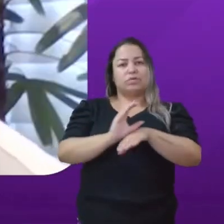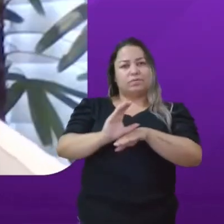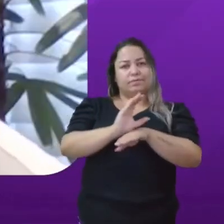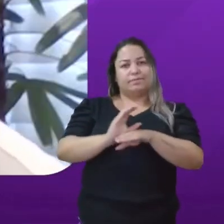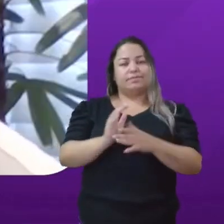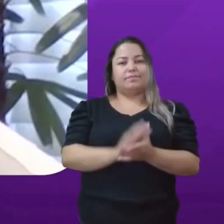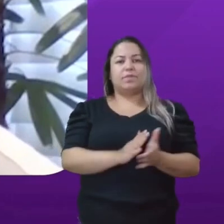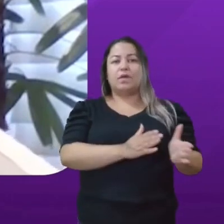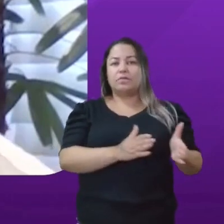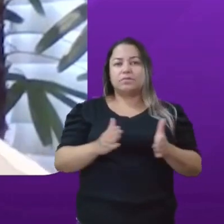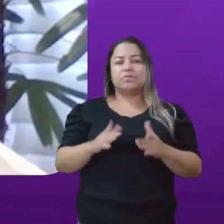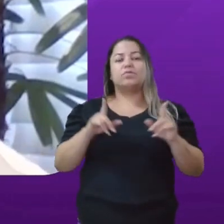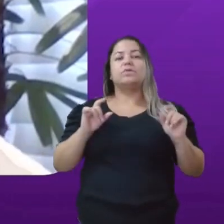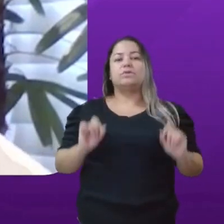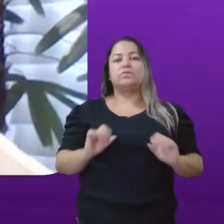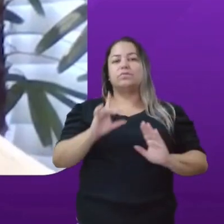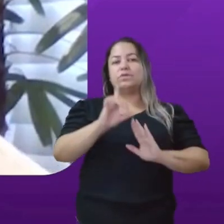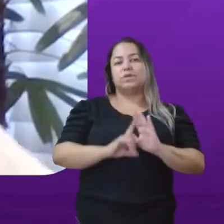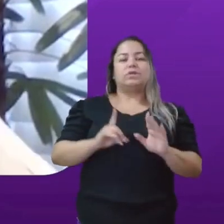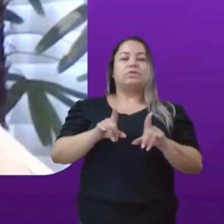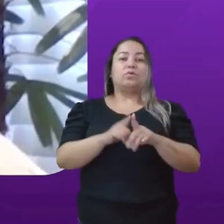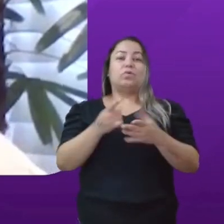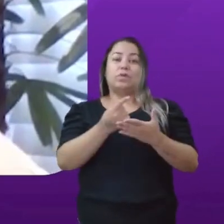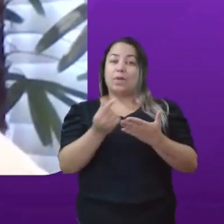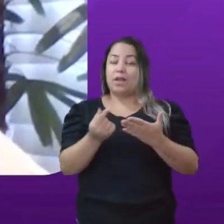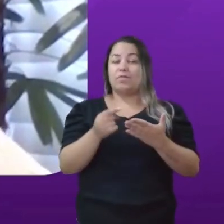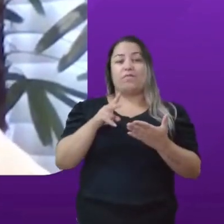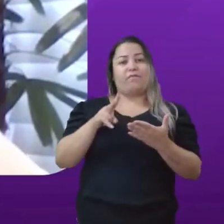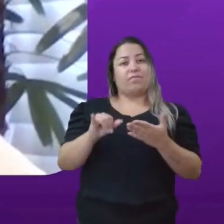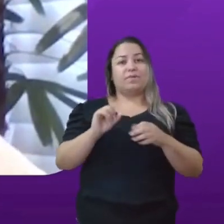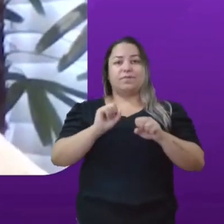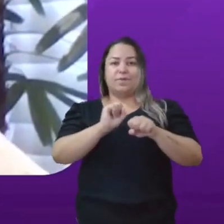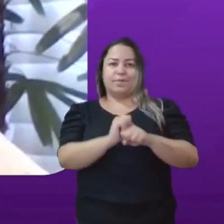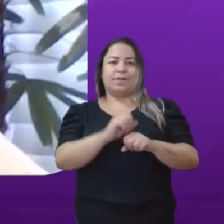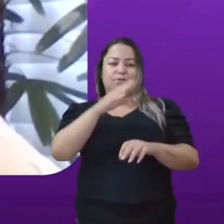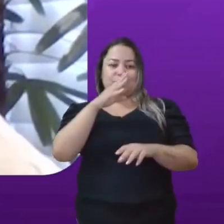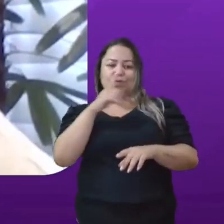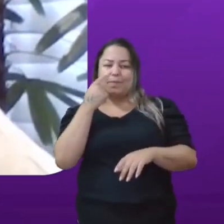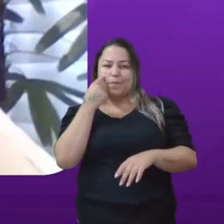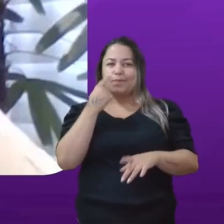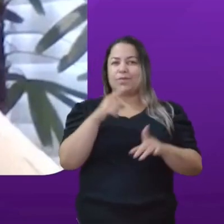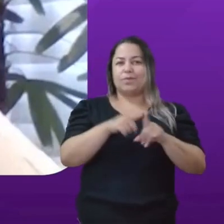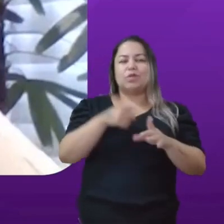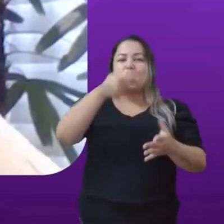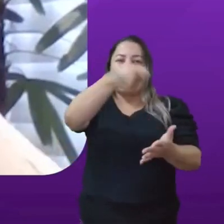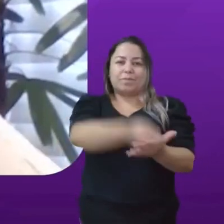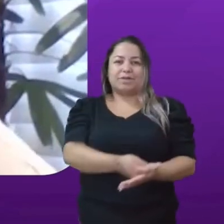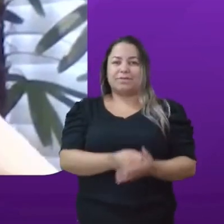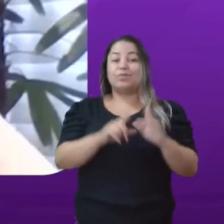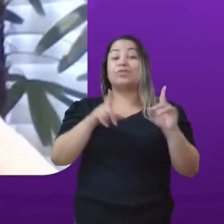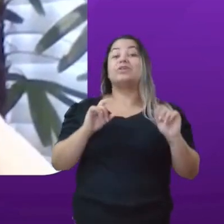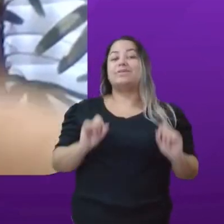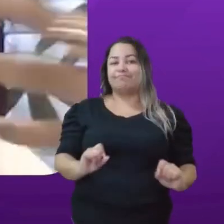Na sequência, o direito tributário, ele não vai se eximir de observar esse princípio e de ter a obrigação